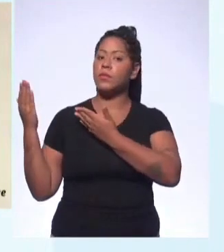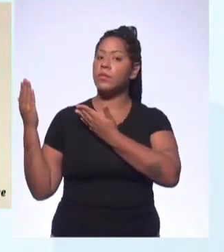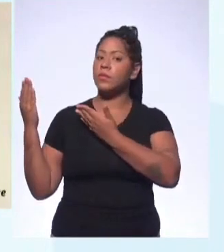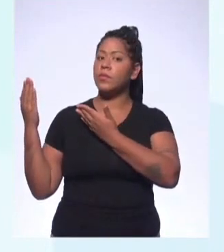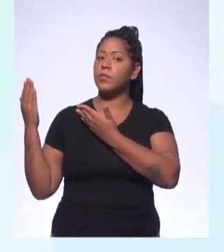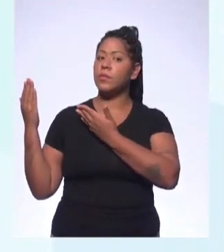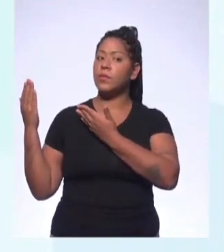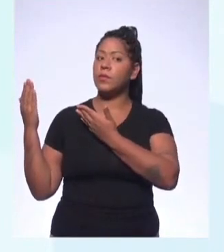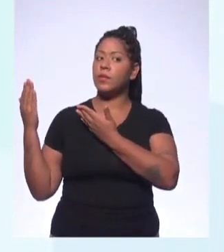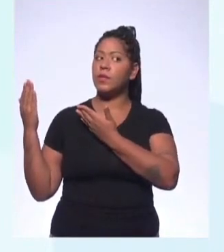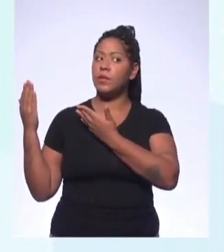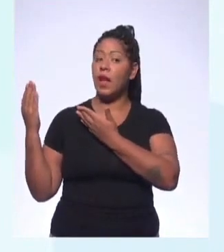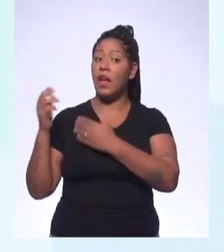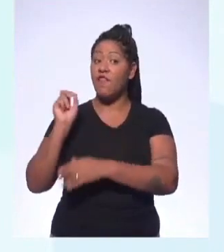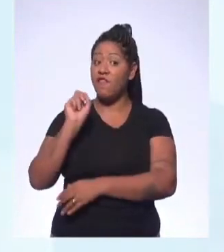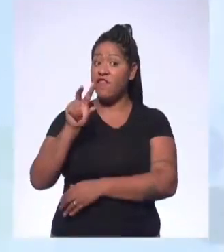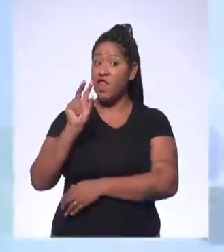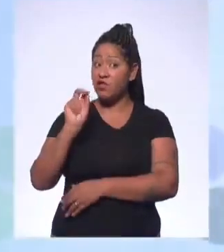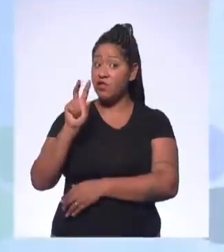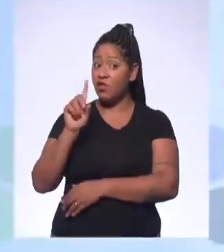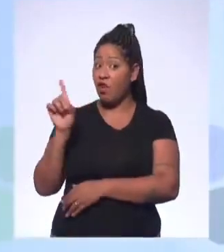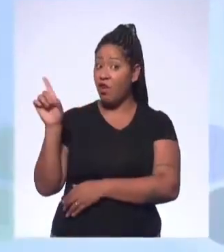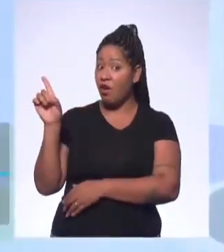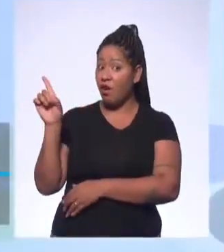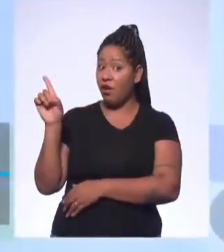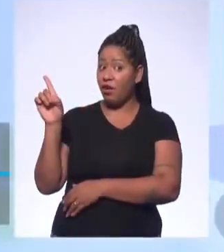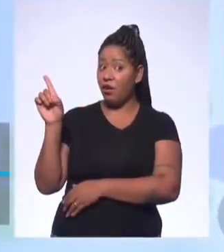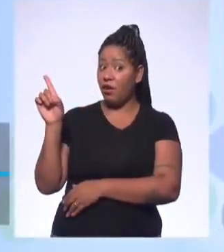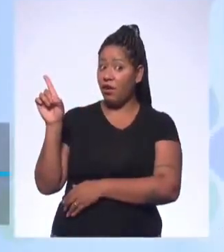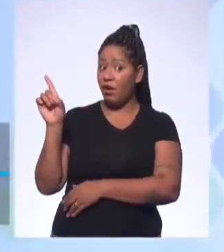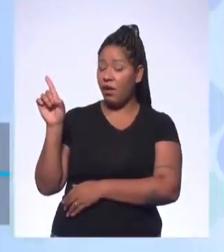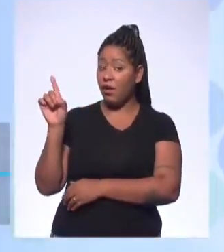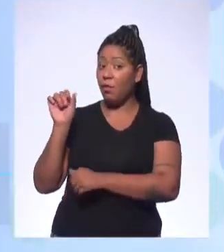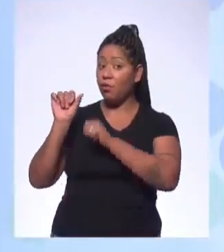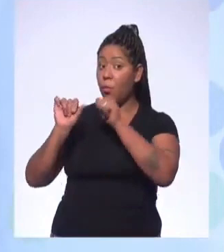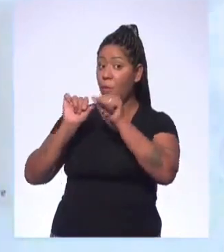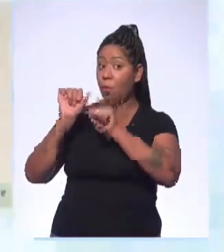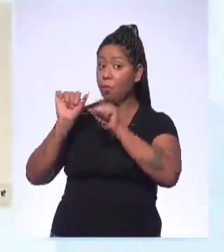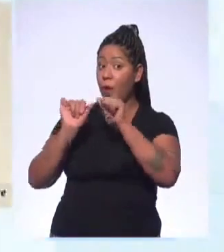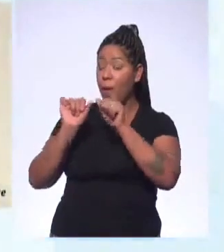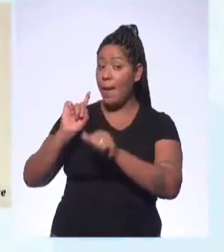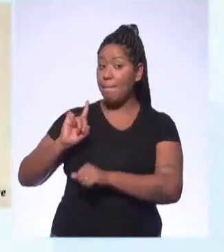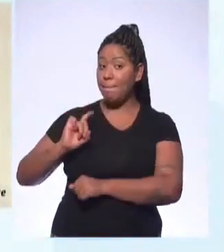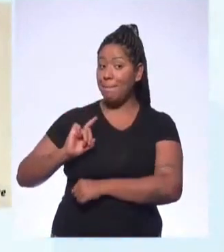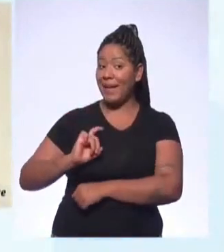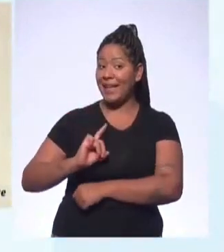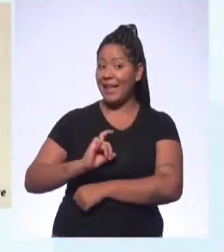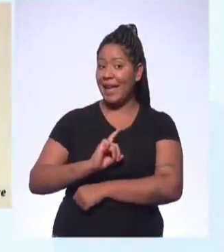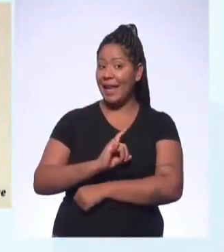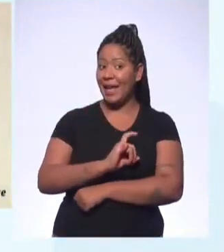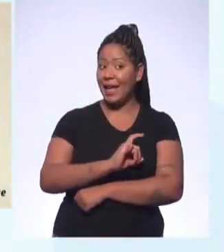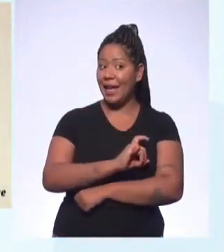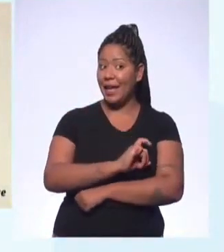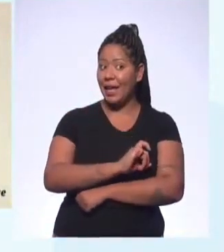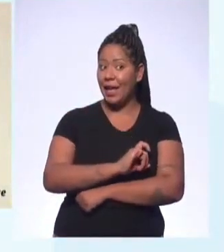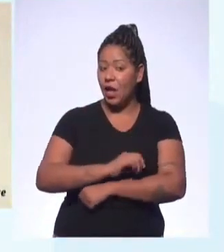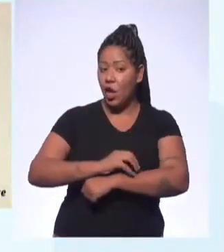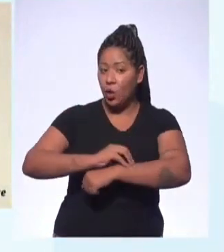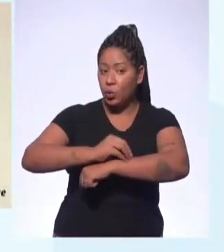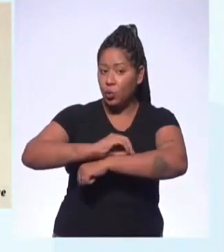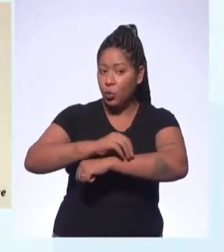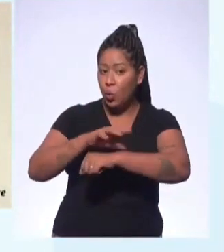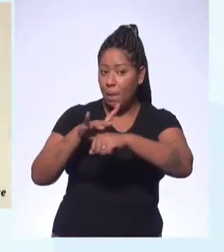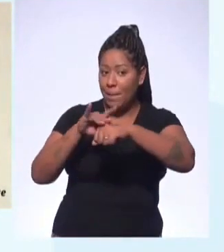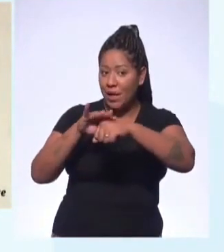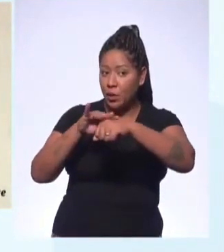até aqui é vírus, tudo bem? Agora aqui, ó, a gente vai começar então com bactéria. Ó, a gonorreia é uma doença